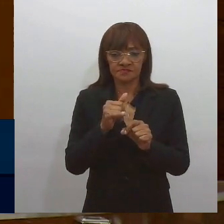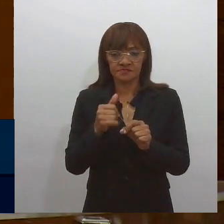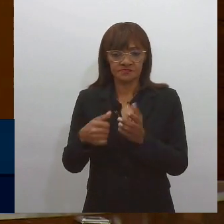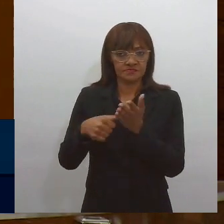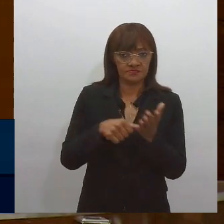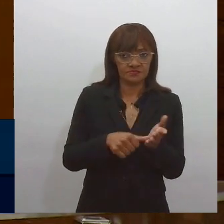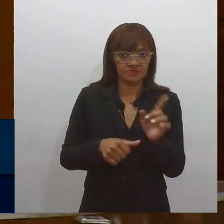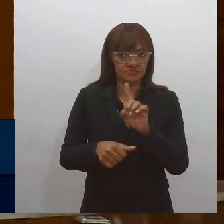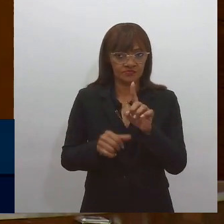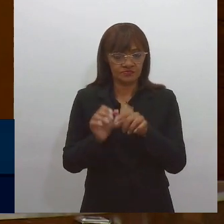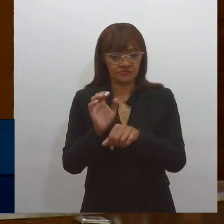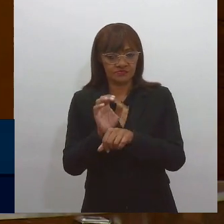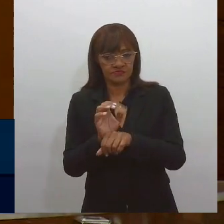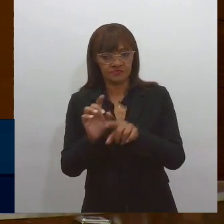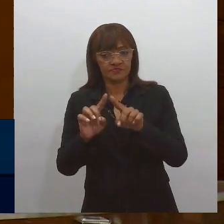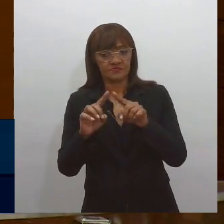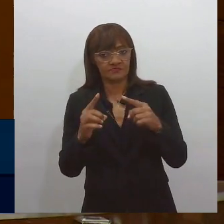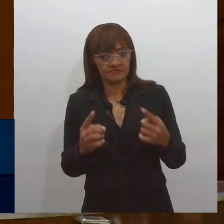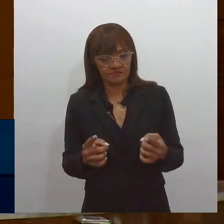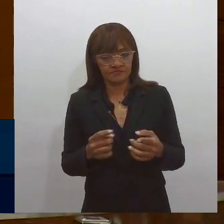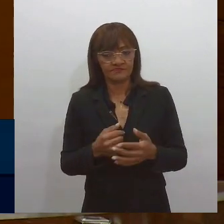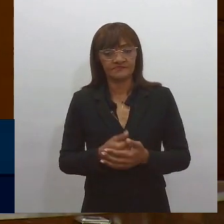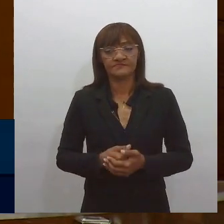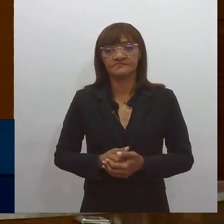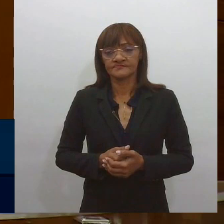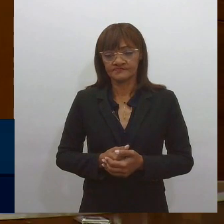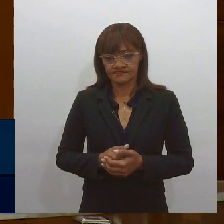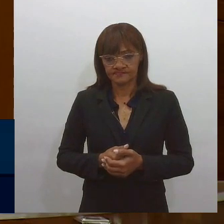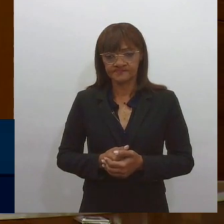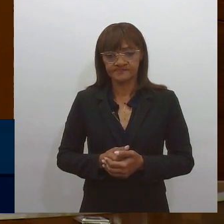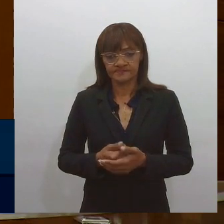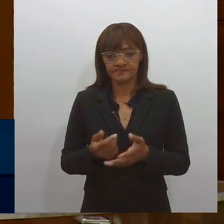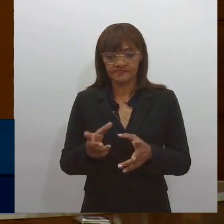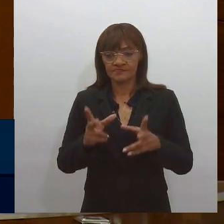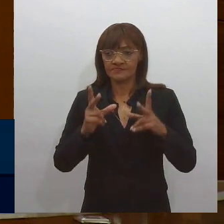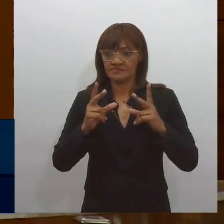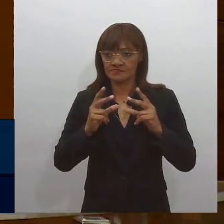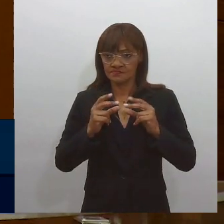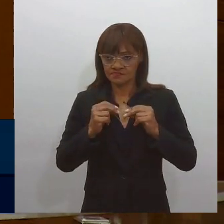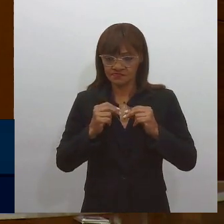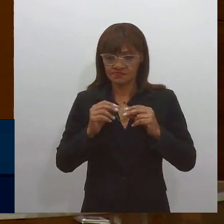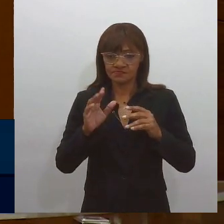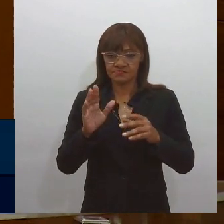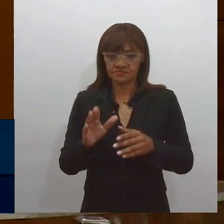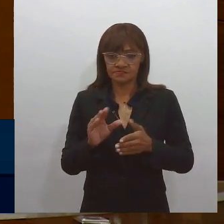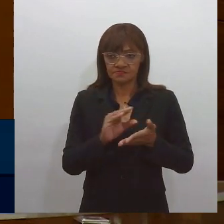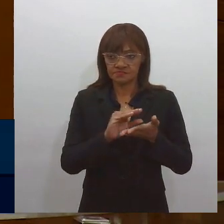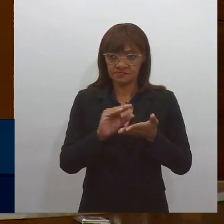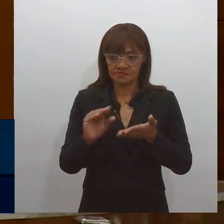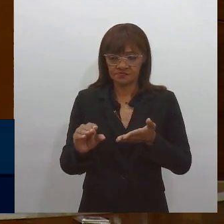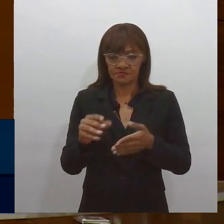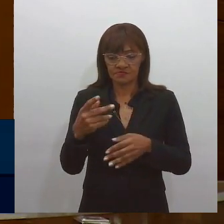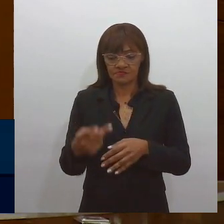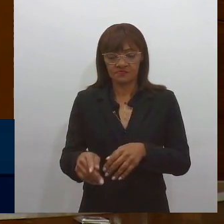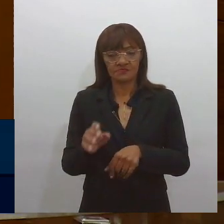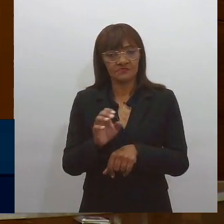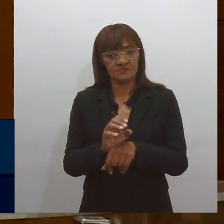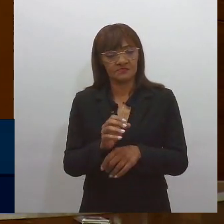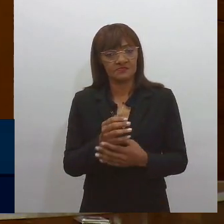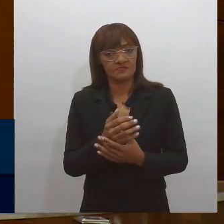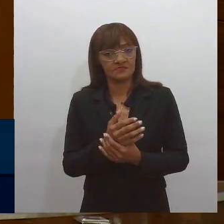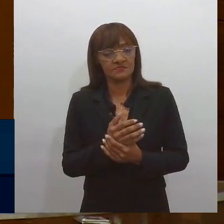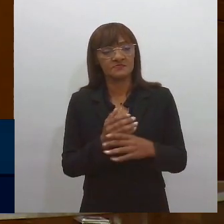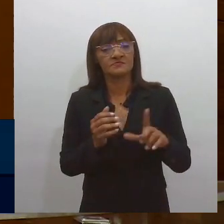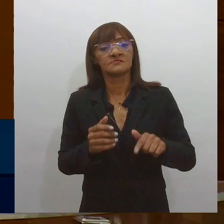por alguma razão recebe diárias do Estado de Sergipe então a gente gostaria de saber quem são essas pessoas que receberam